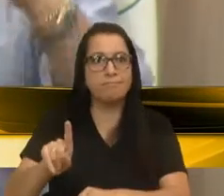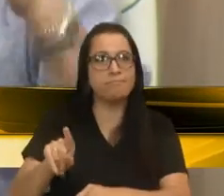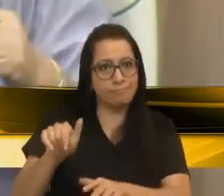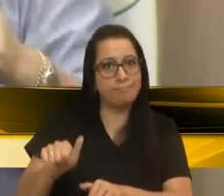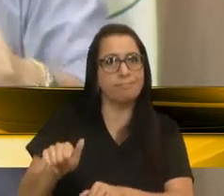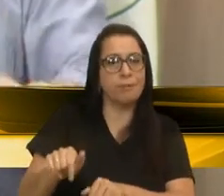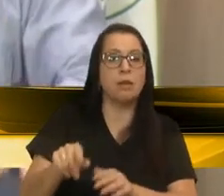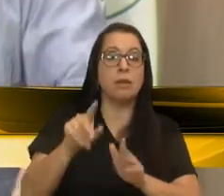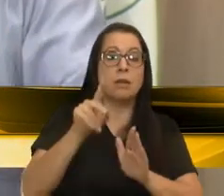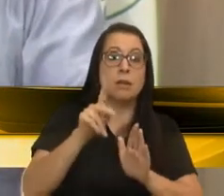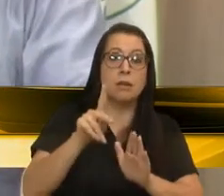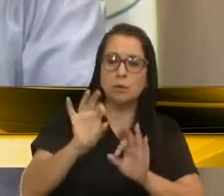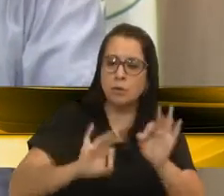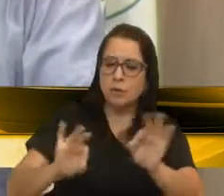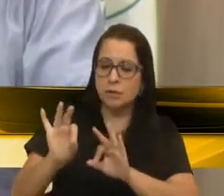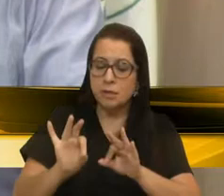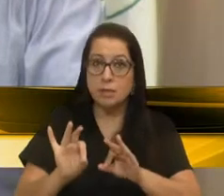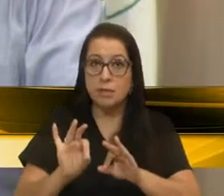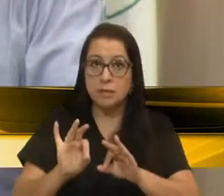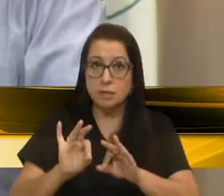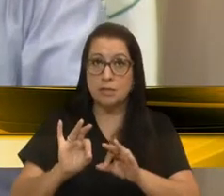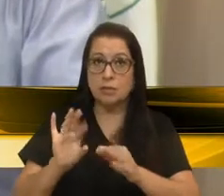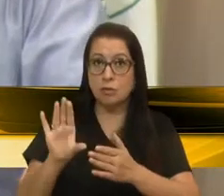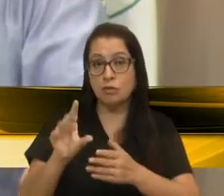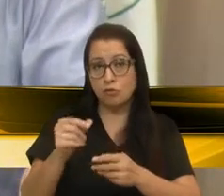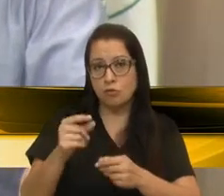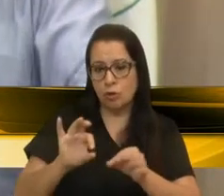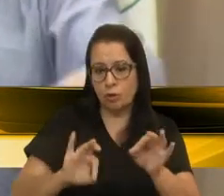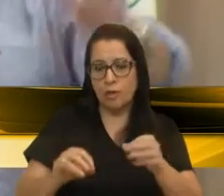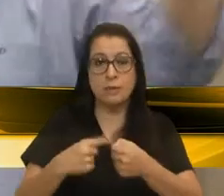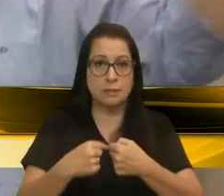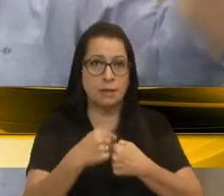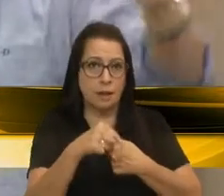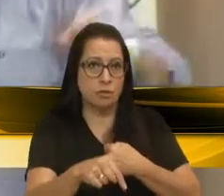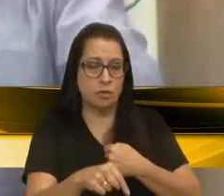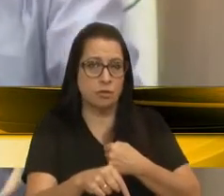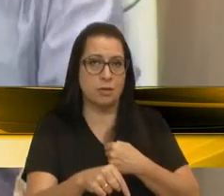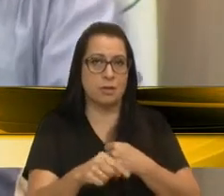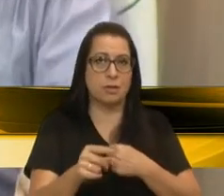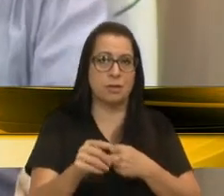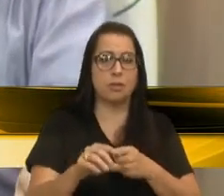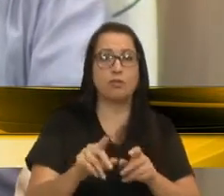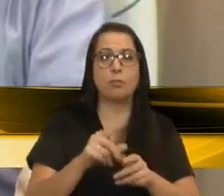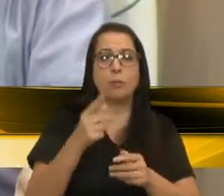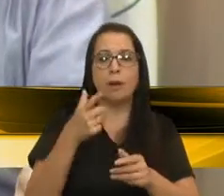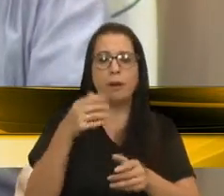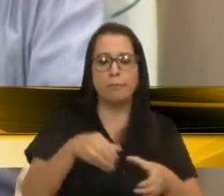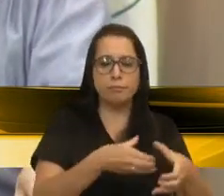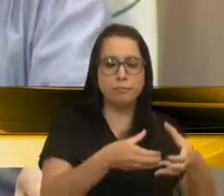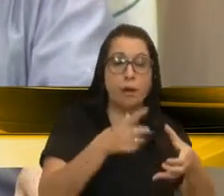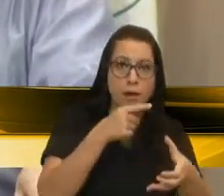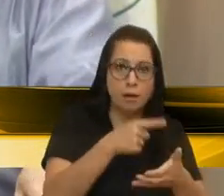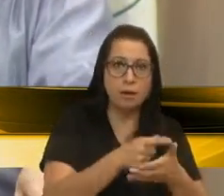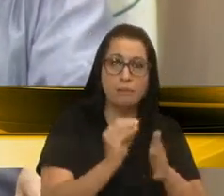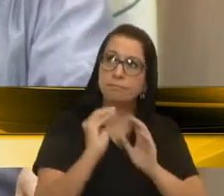E o plano diretor de recursos hídricos, eu ouvi as sugestões, vereador Adiló, que Vossa Senhoria